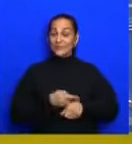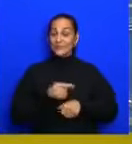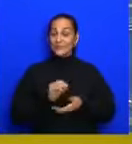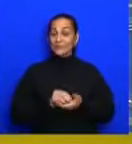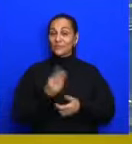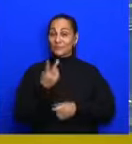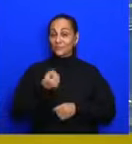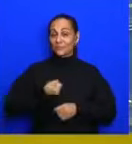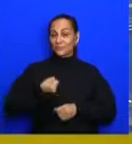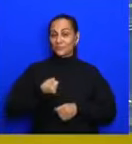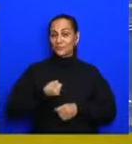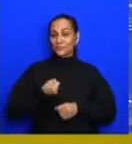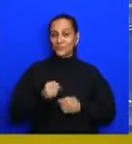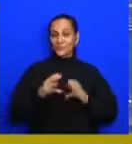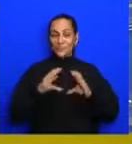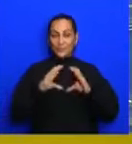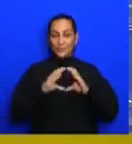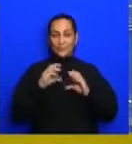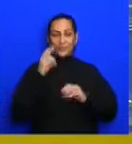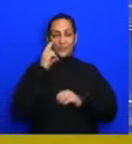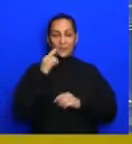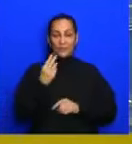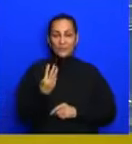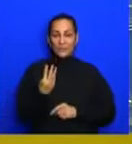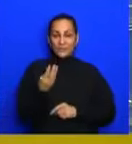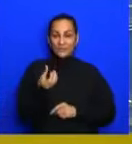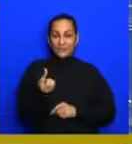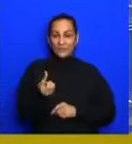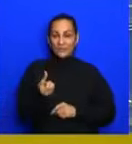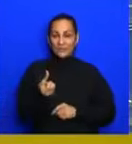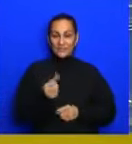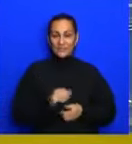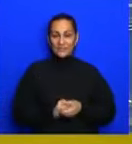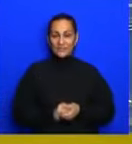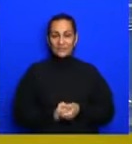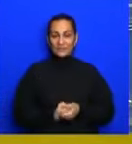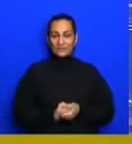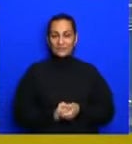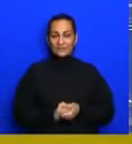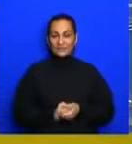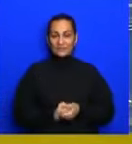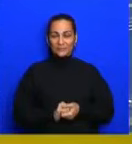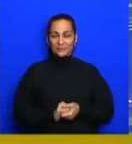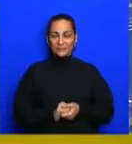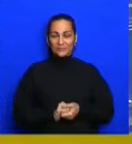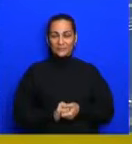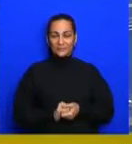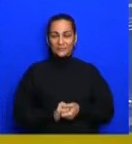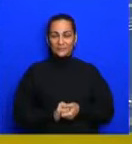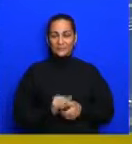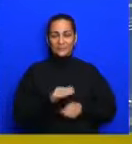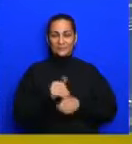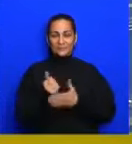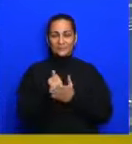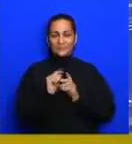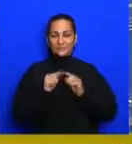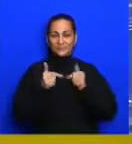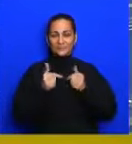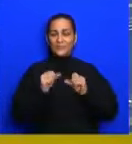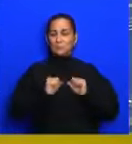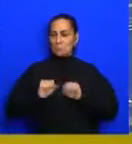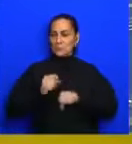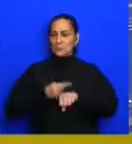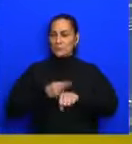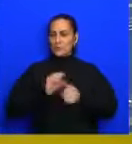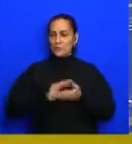Agora, faltam dois números. Bola rosa, 36. Rosa, 36. Vem sorte,